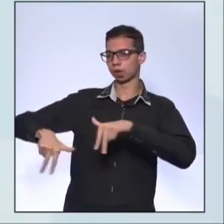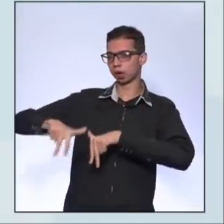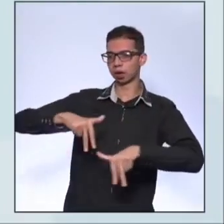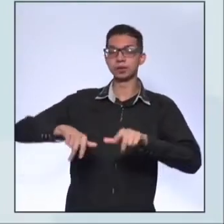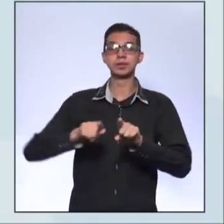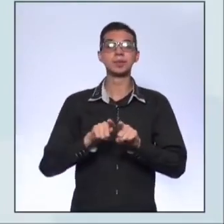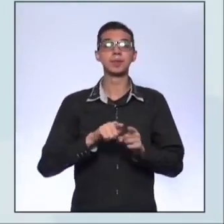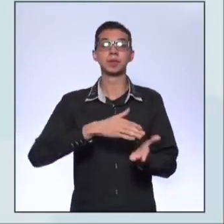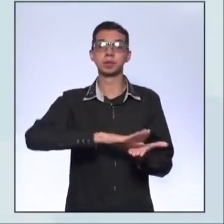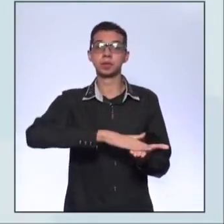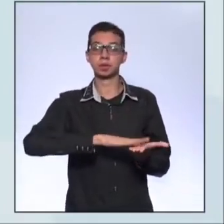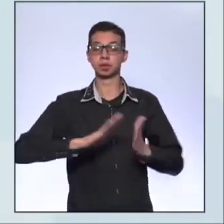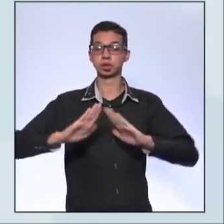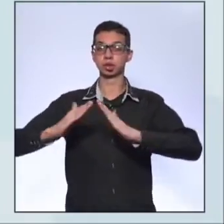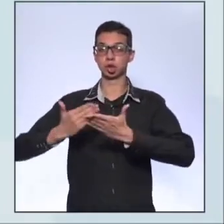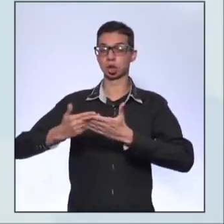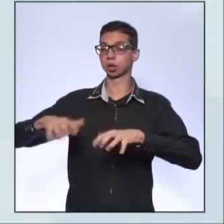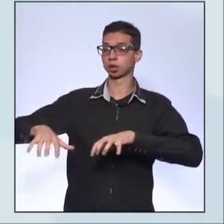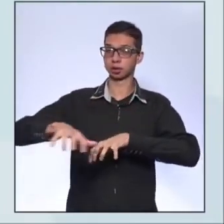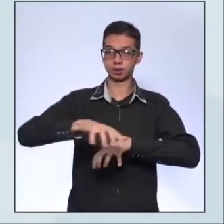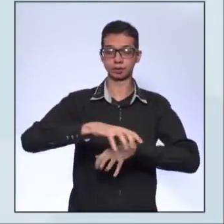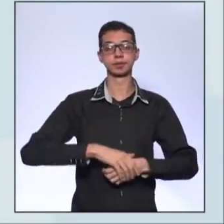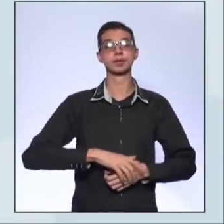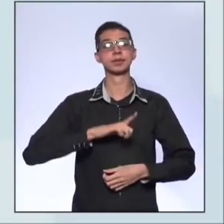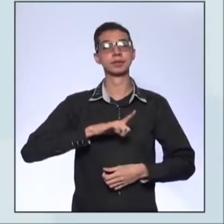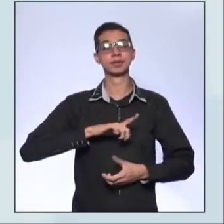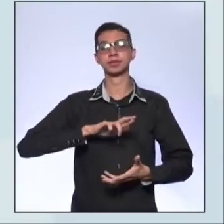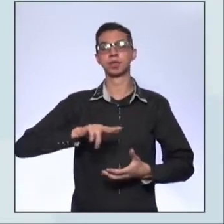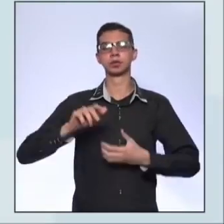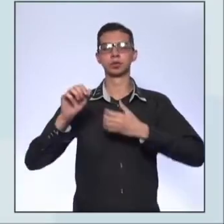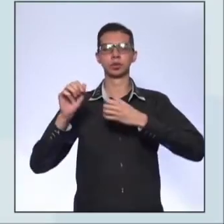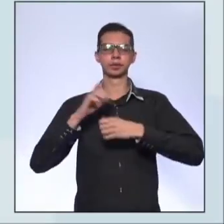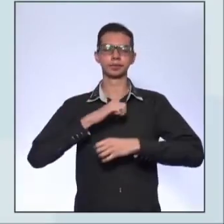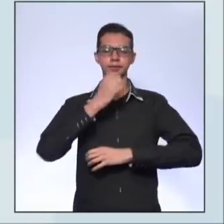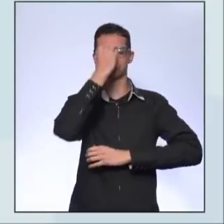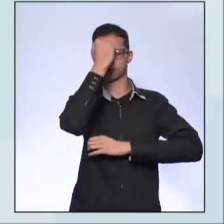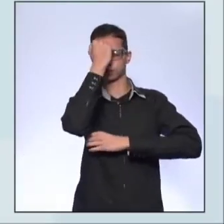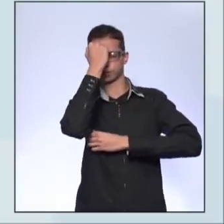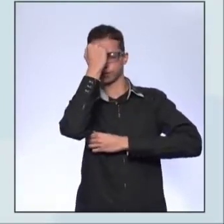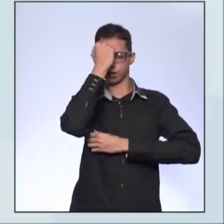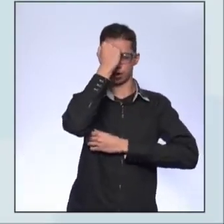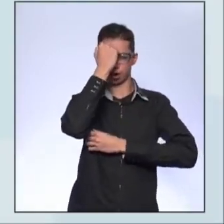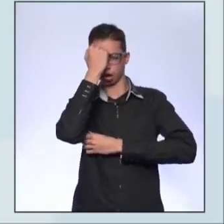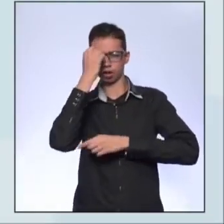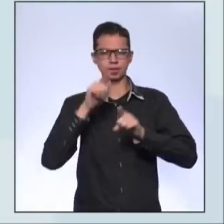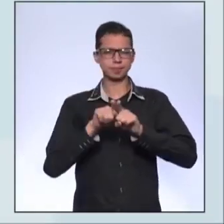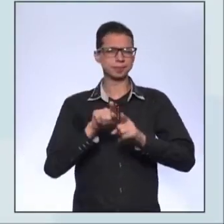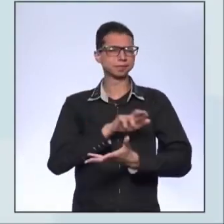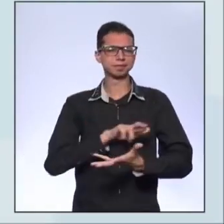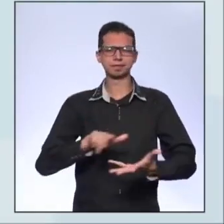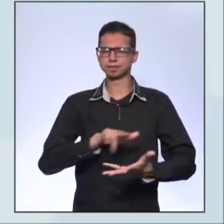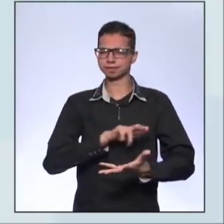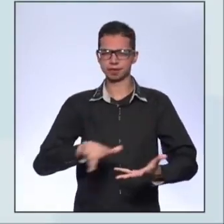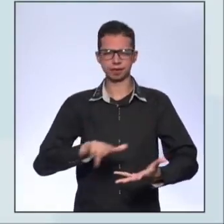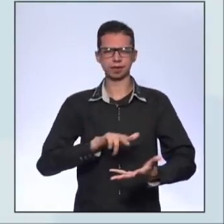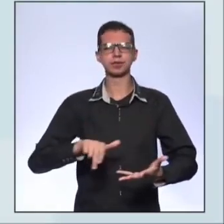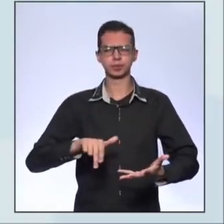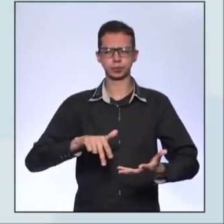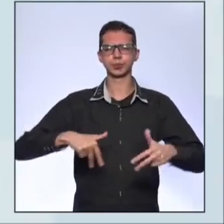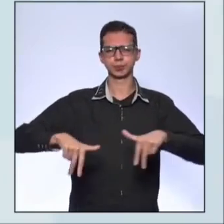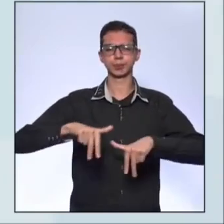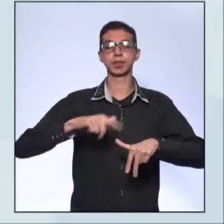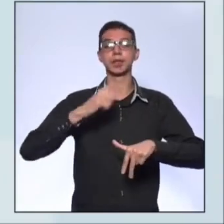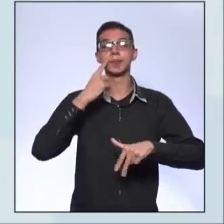de samba, forró, frevo, breakdance, jongo e tambor de crioula. Observem que aqui também nós fazemos um entrelace